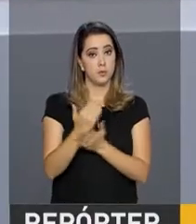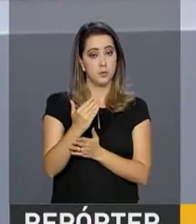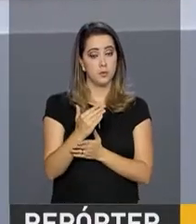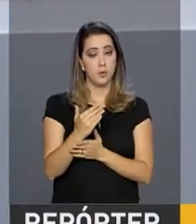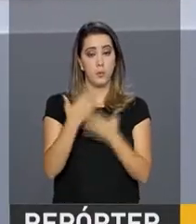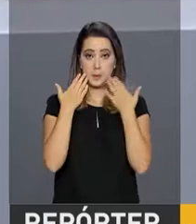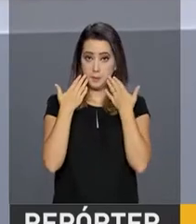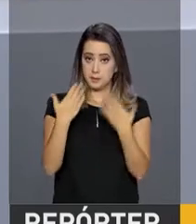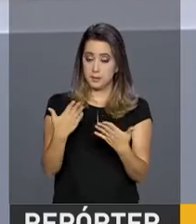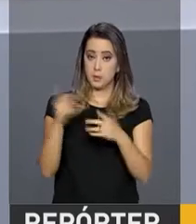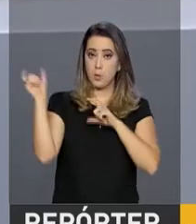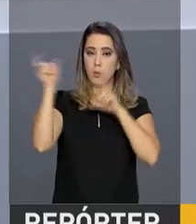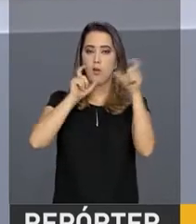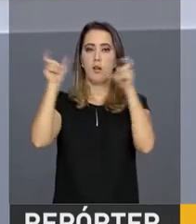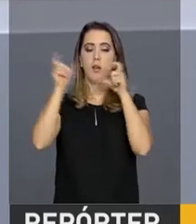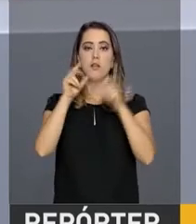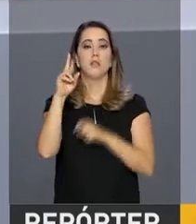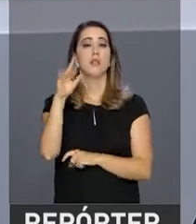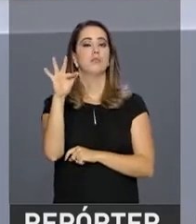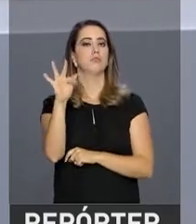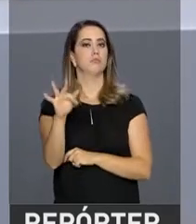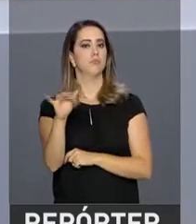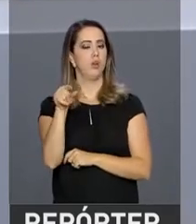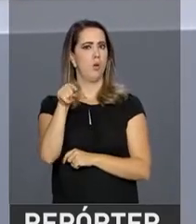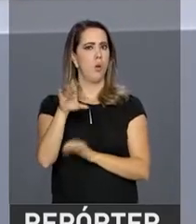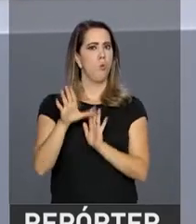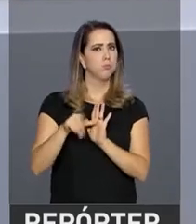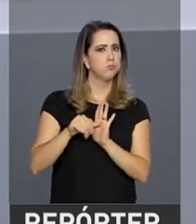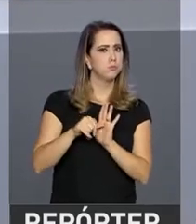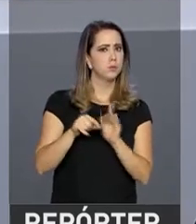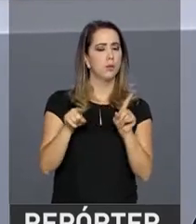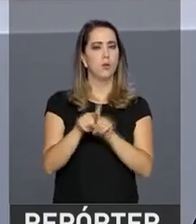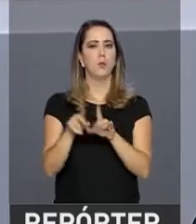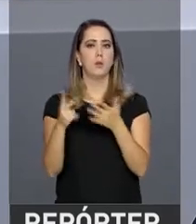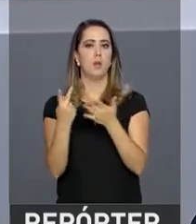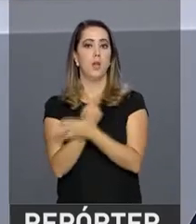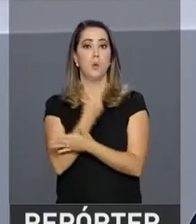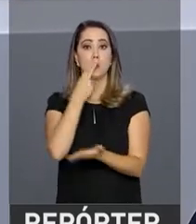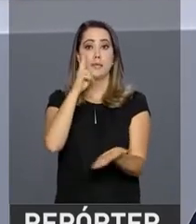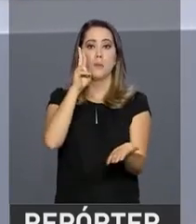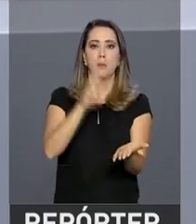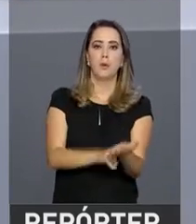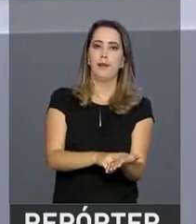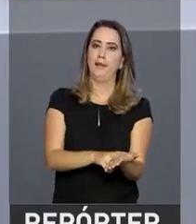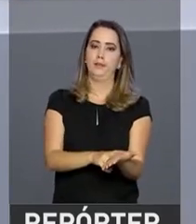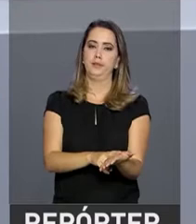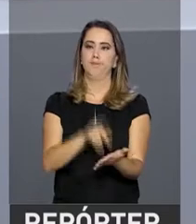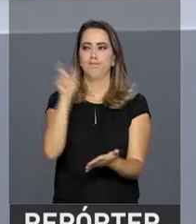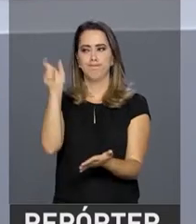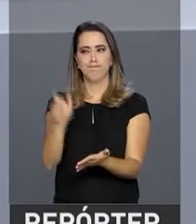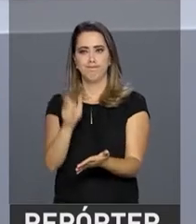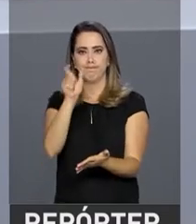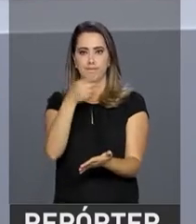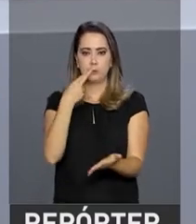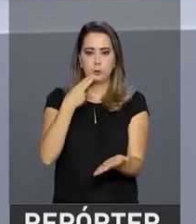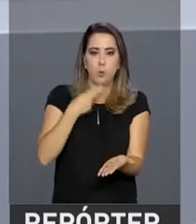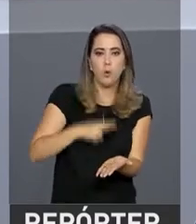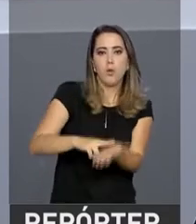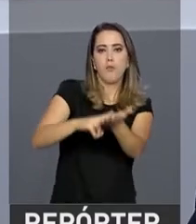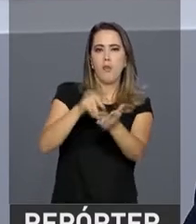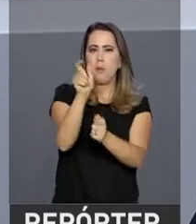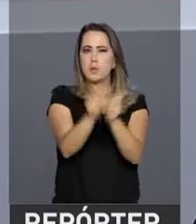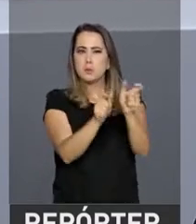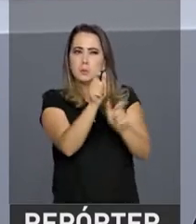esta edição com um alerta da receita federal sobre o golpe que está sendo realizado por carta os bandidos voltaram a enviar para os